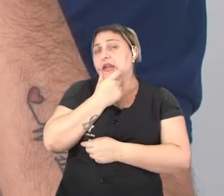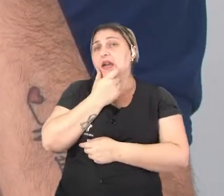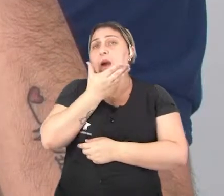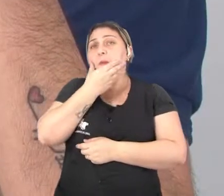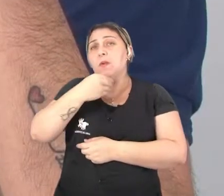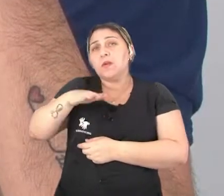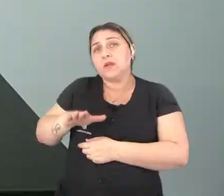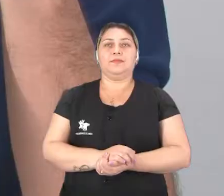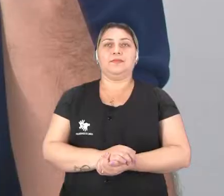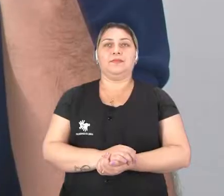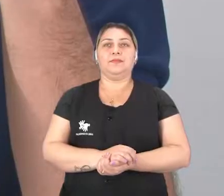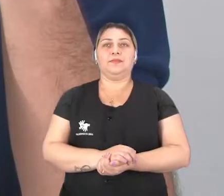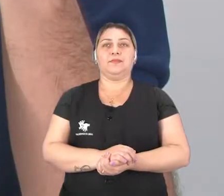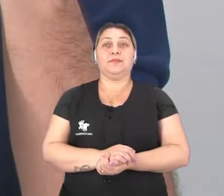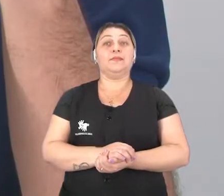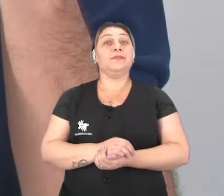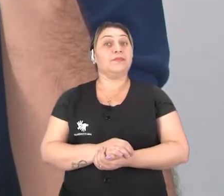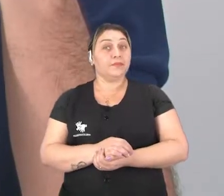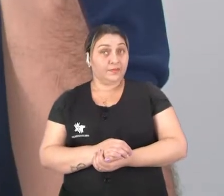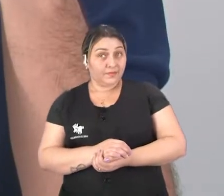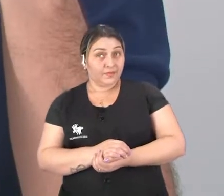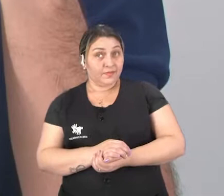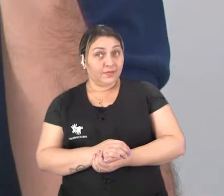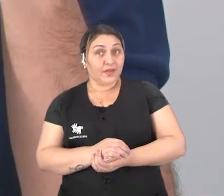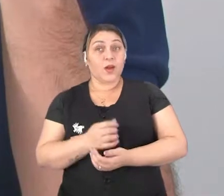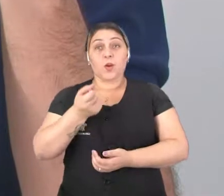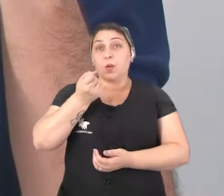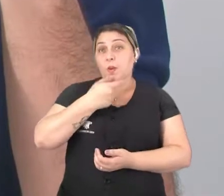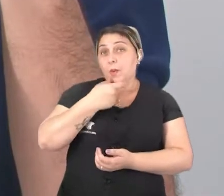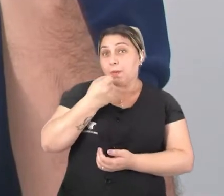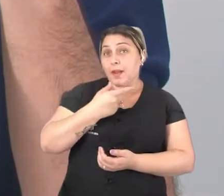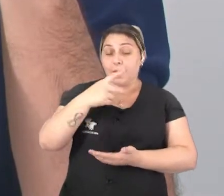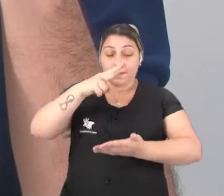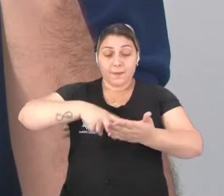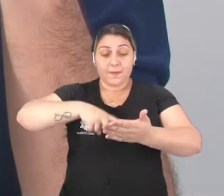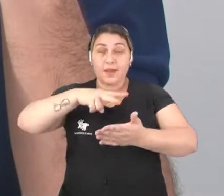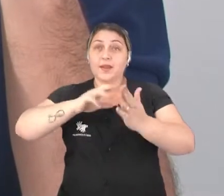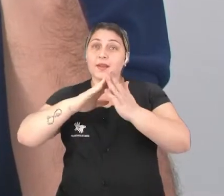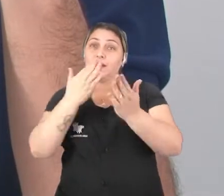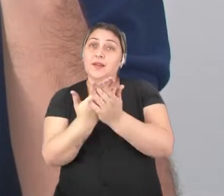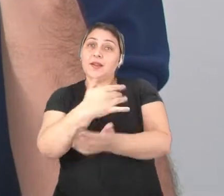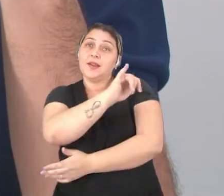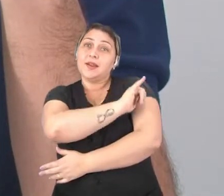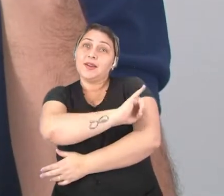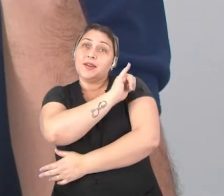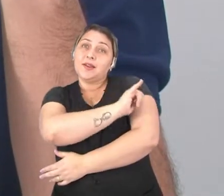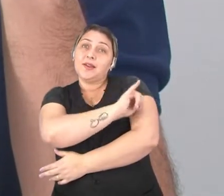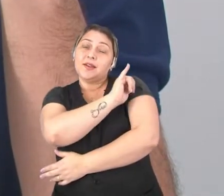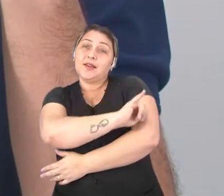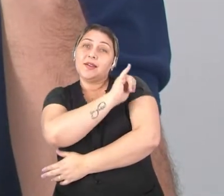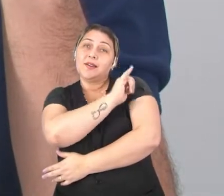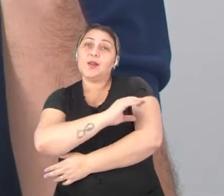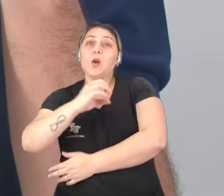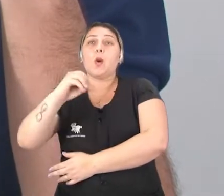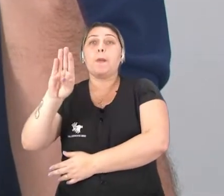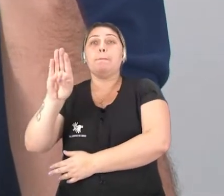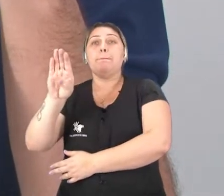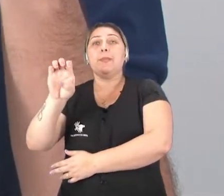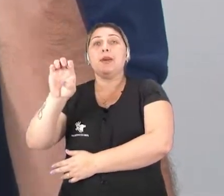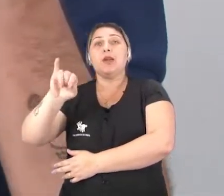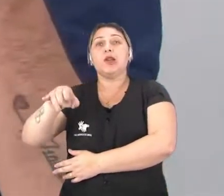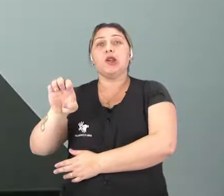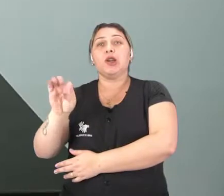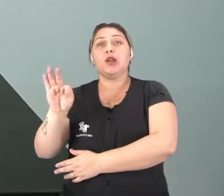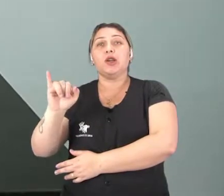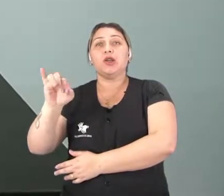se interessar. Ok? Ó, comédias para ler na escola Rio de Janeiro Objetiva